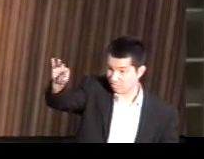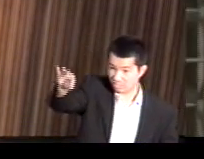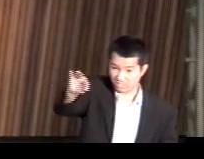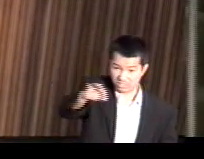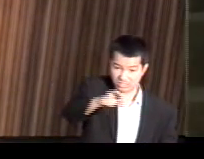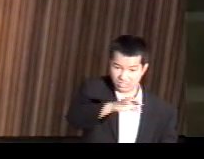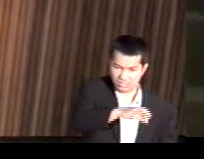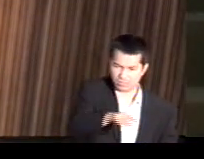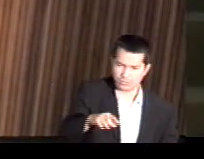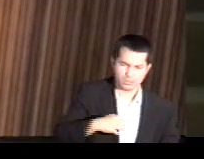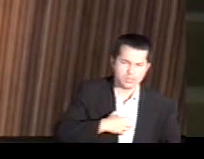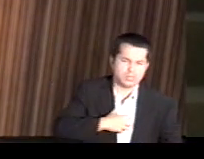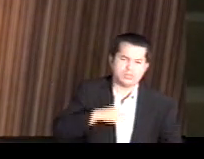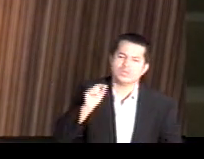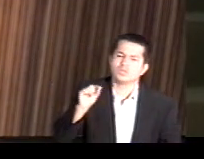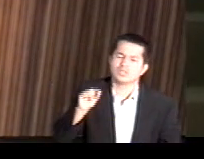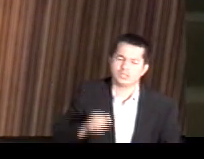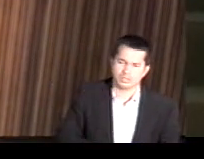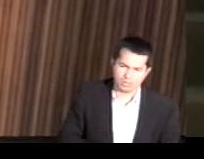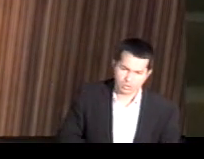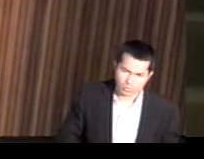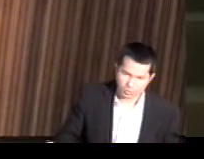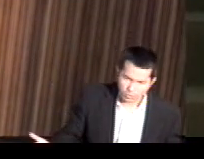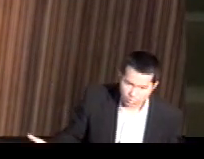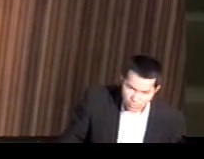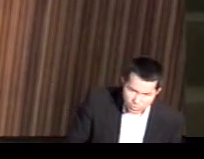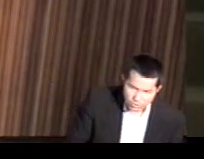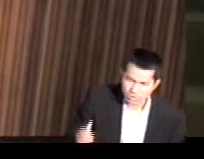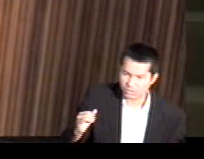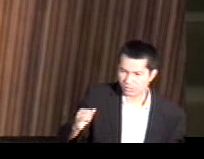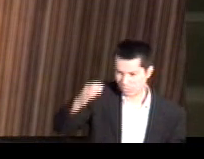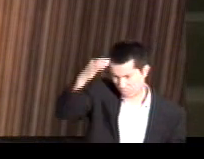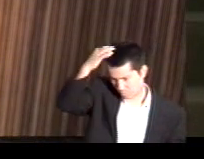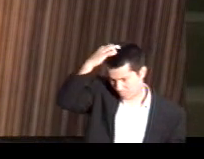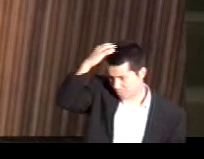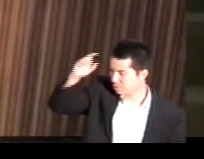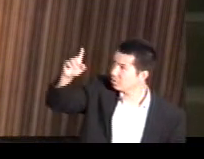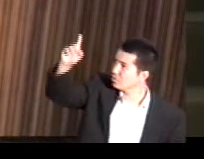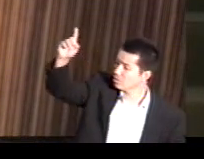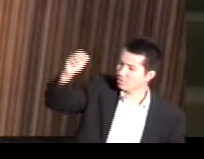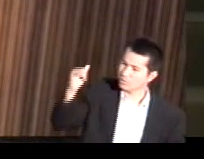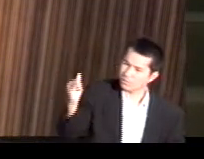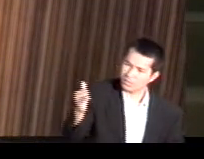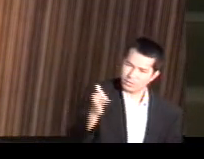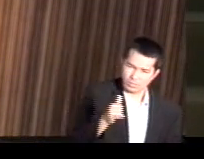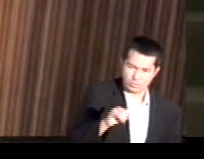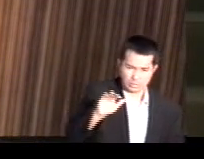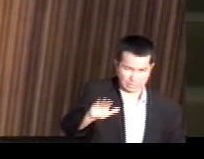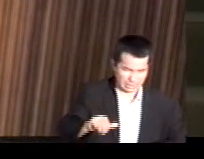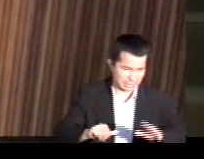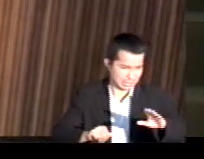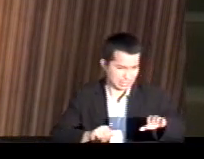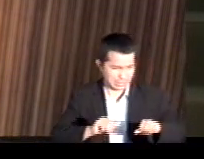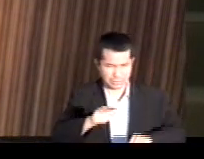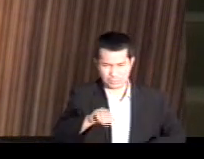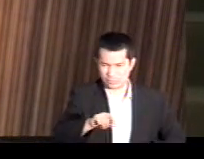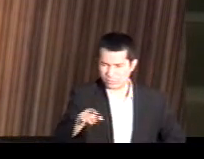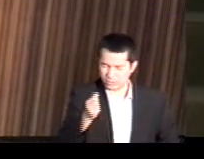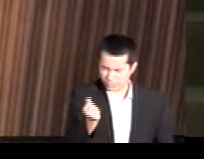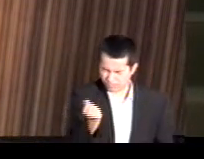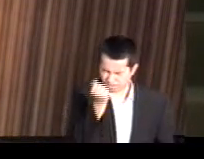eu. Então hoje, se o Espírito de Deus está te convocando a